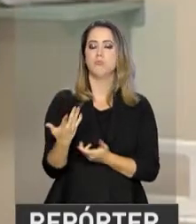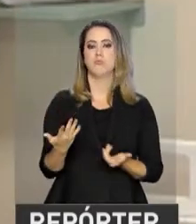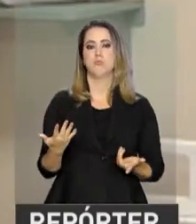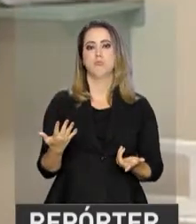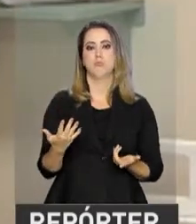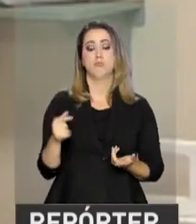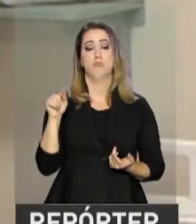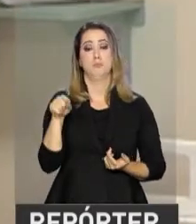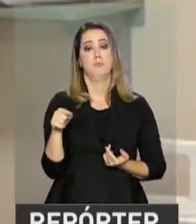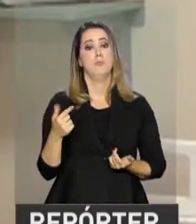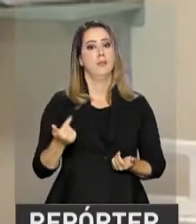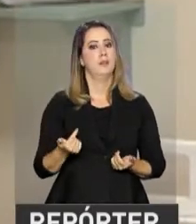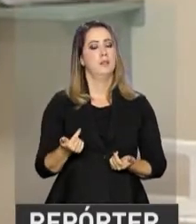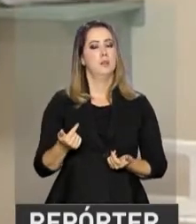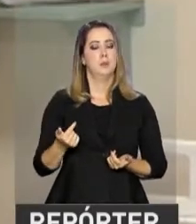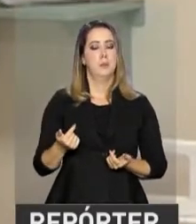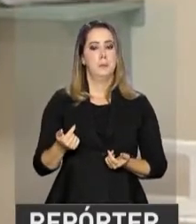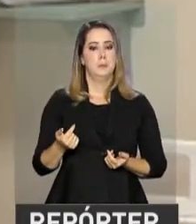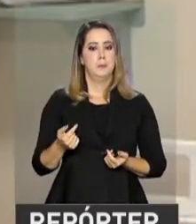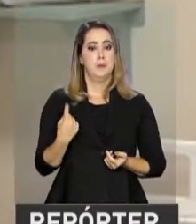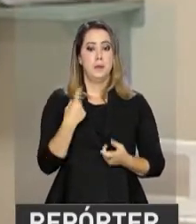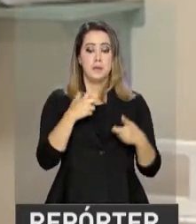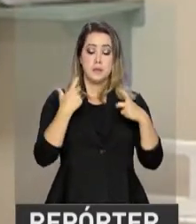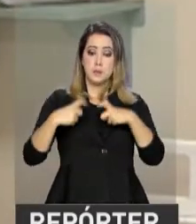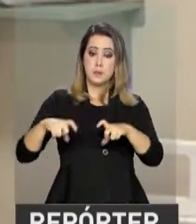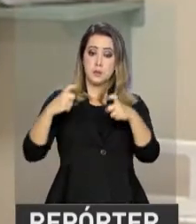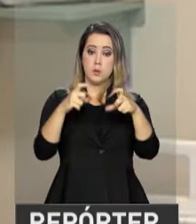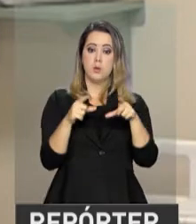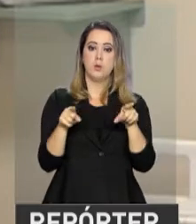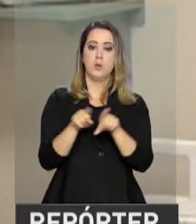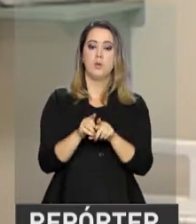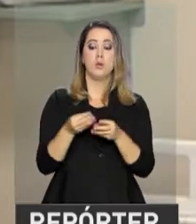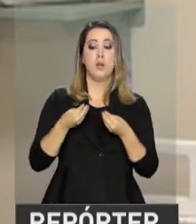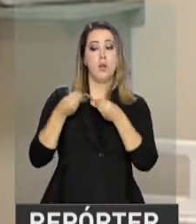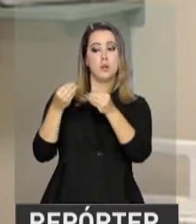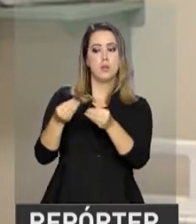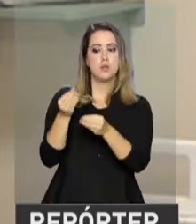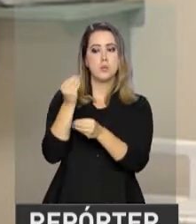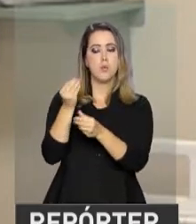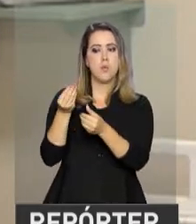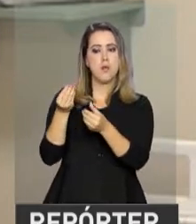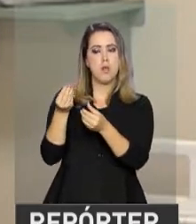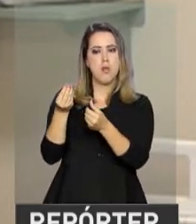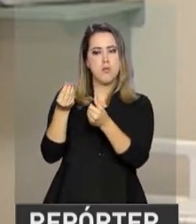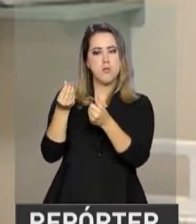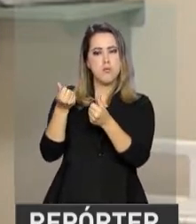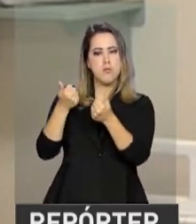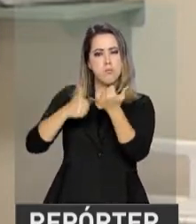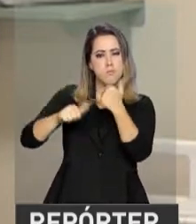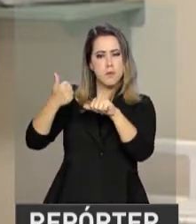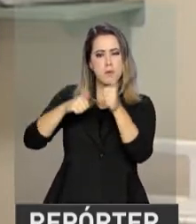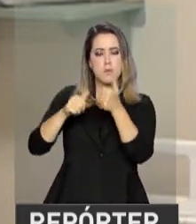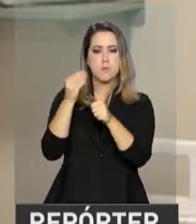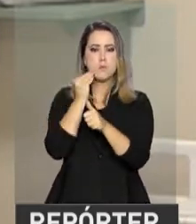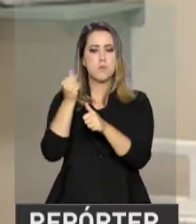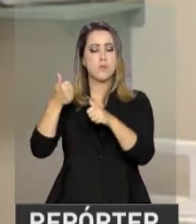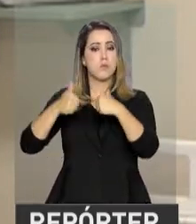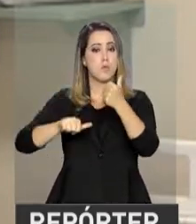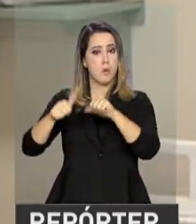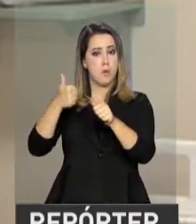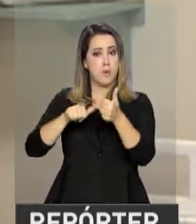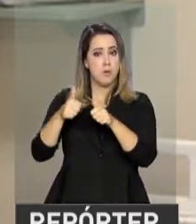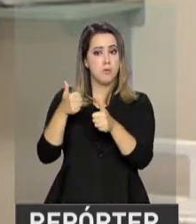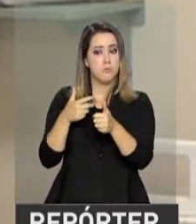e traz para nós o conceito da biópsia sem dor. em que nós teremos o auxílio da